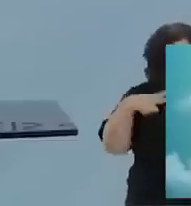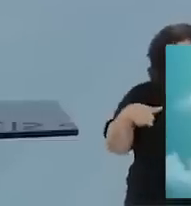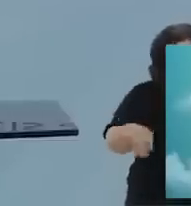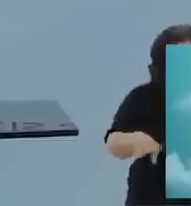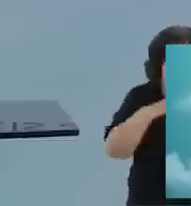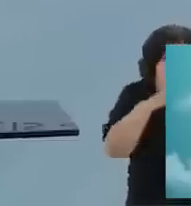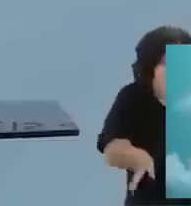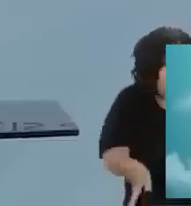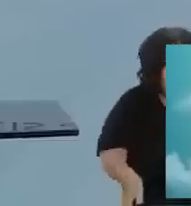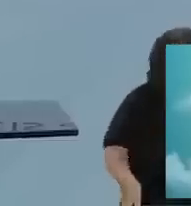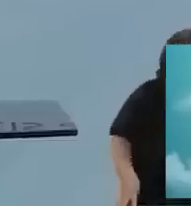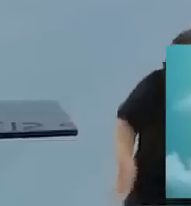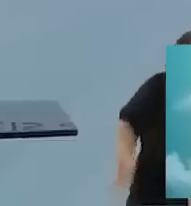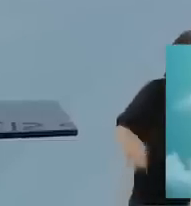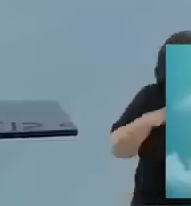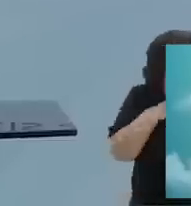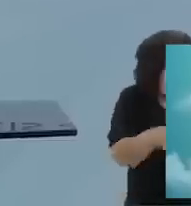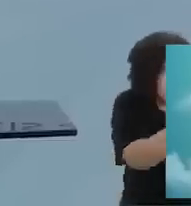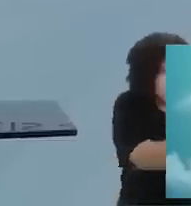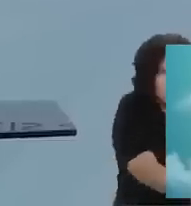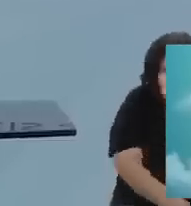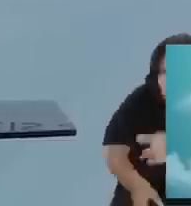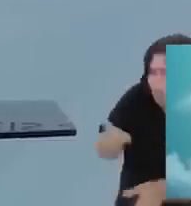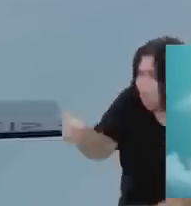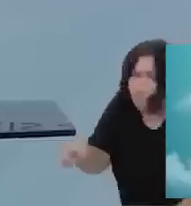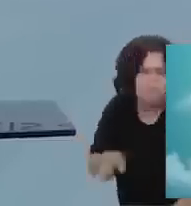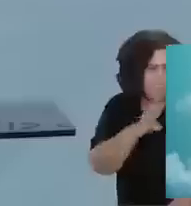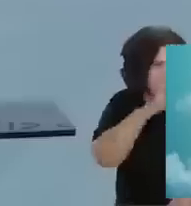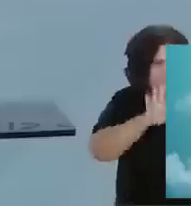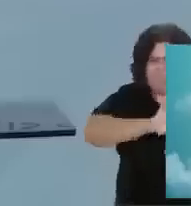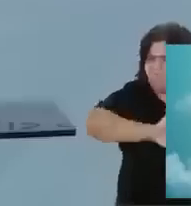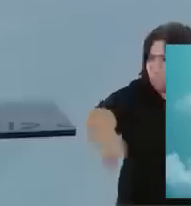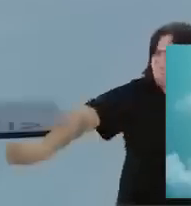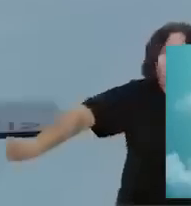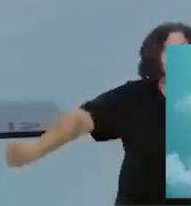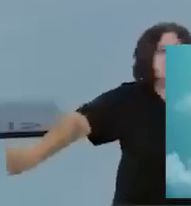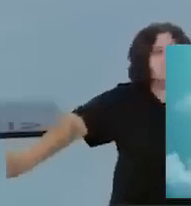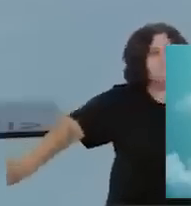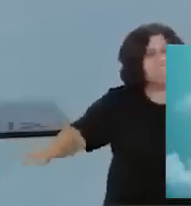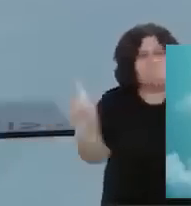recriminação, é você não olhar para o seu irmão com eliminação,